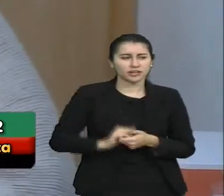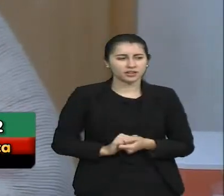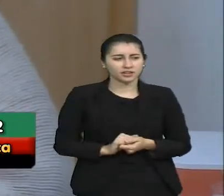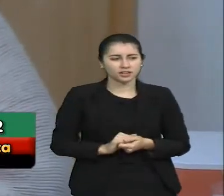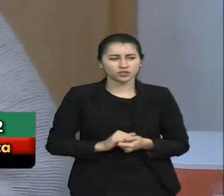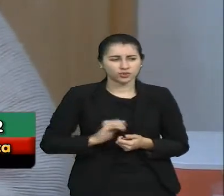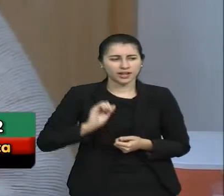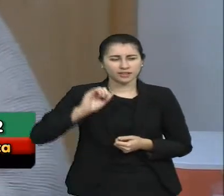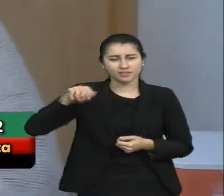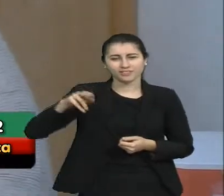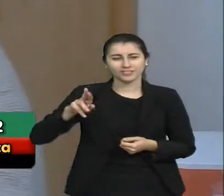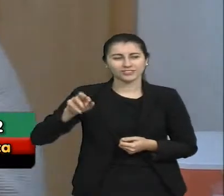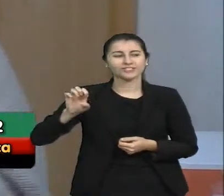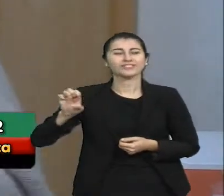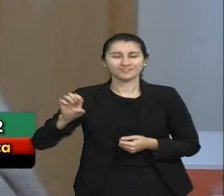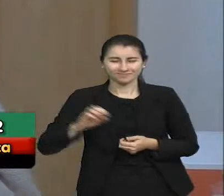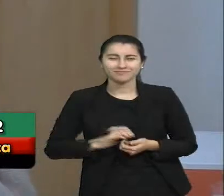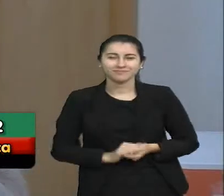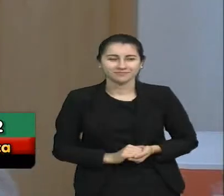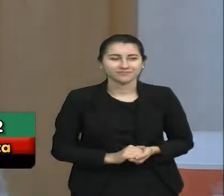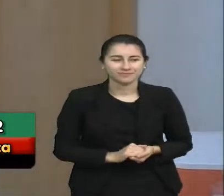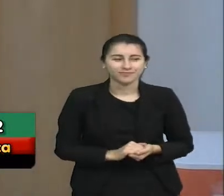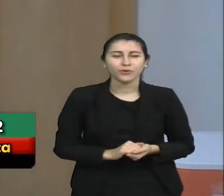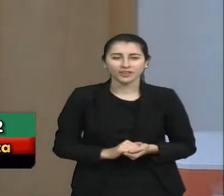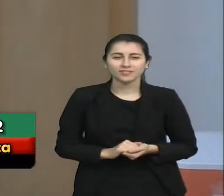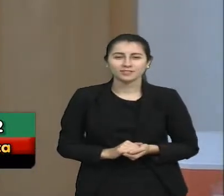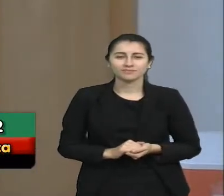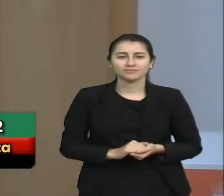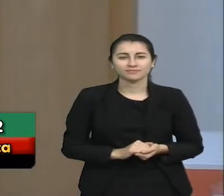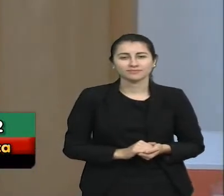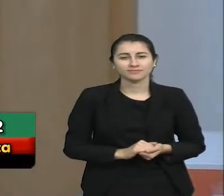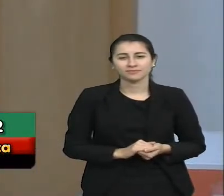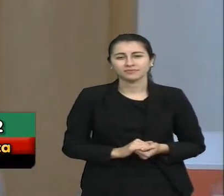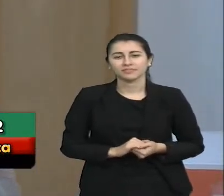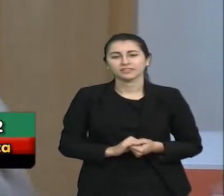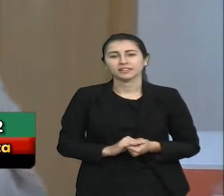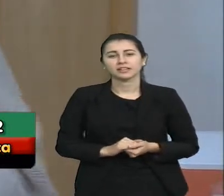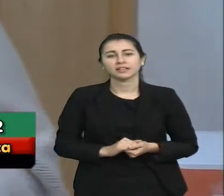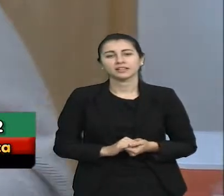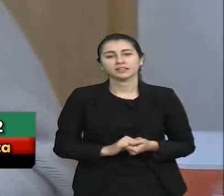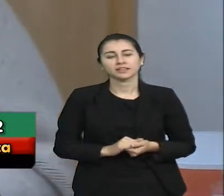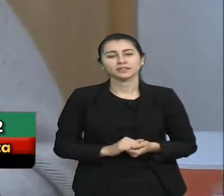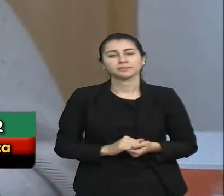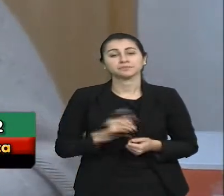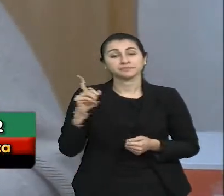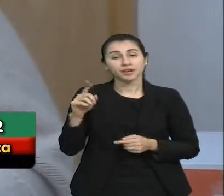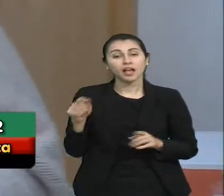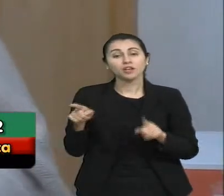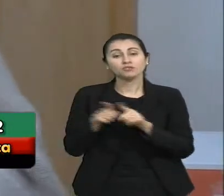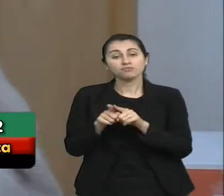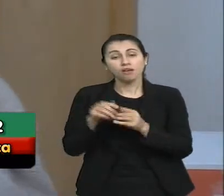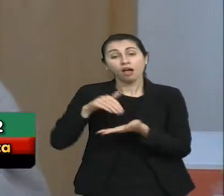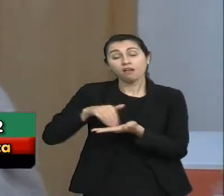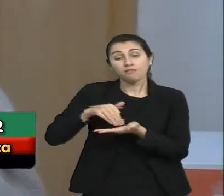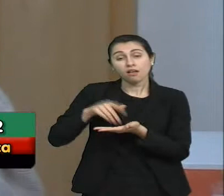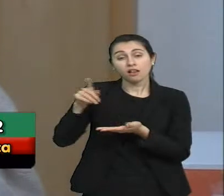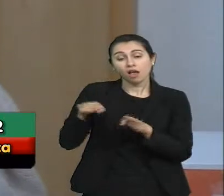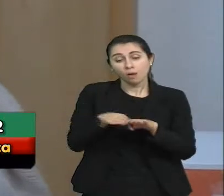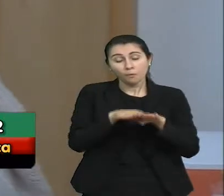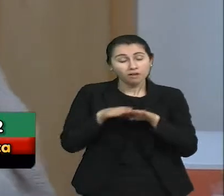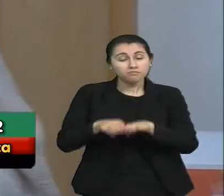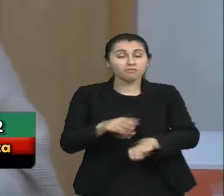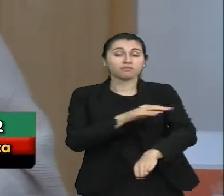mande um abraço ao COMPIR. O Conselho Municipal de Promoção da Igualdade Racial é ligado à Secretaria da Igualdade Racial, na rua Salim